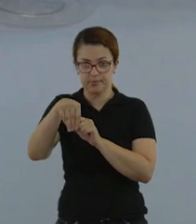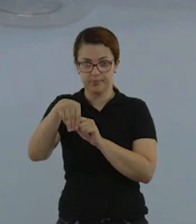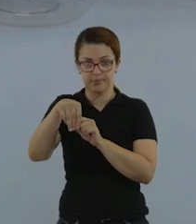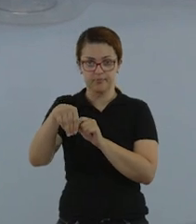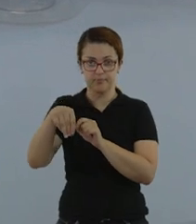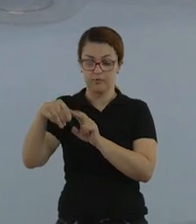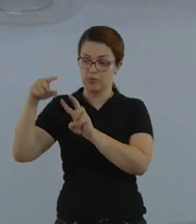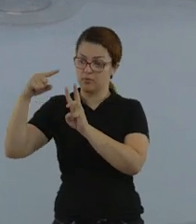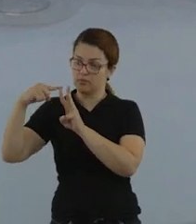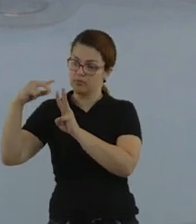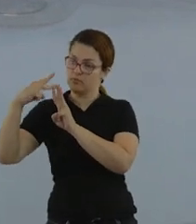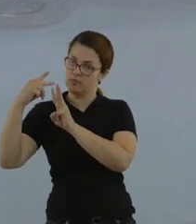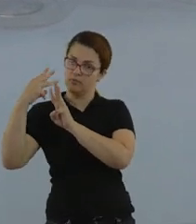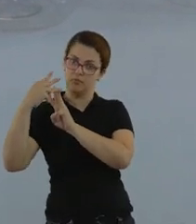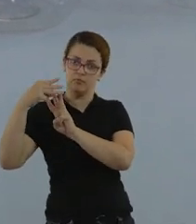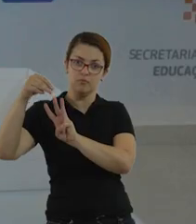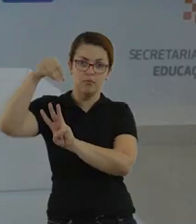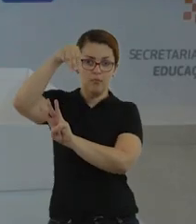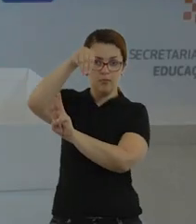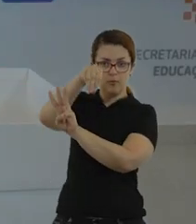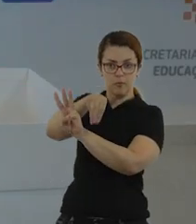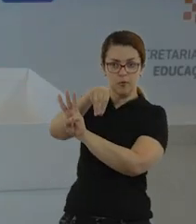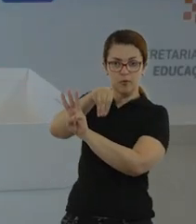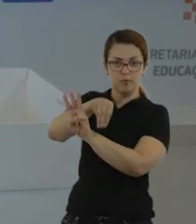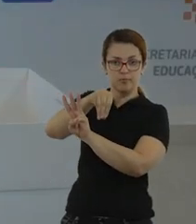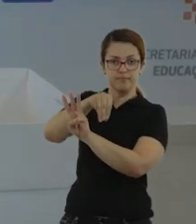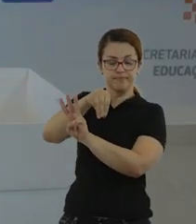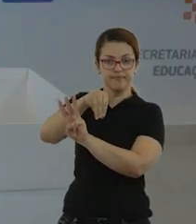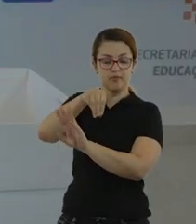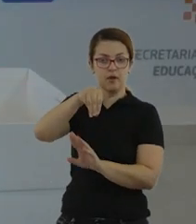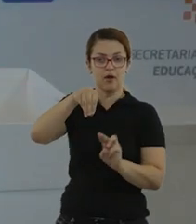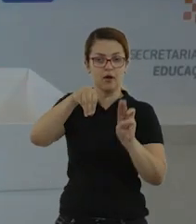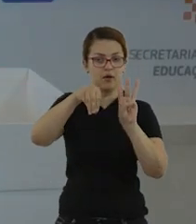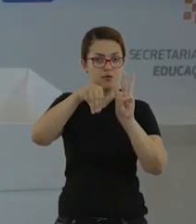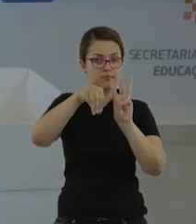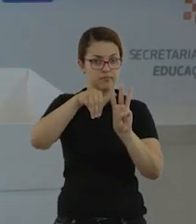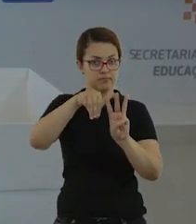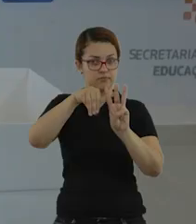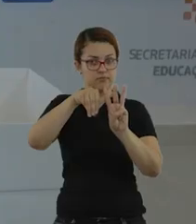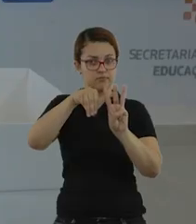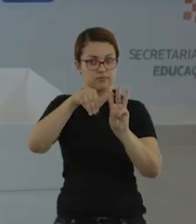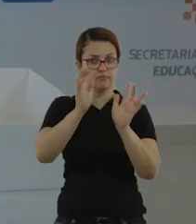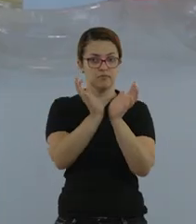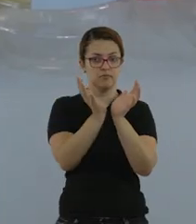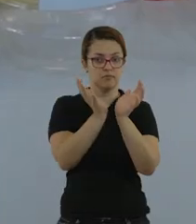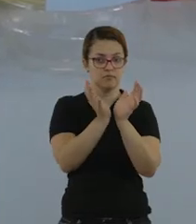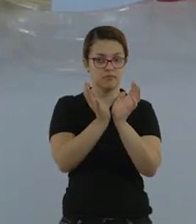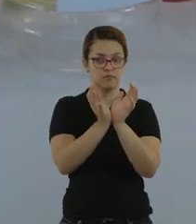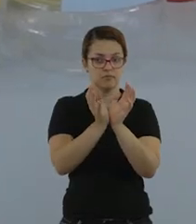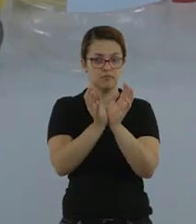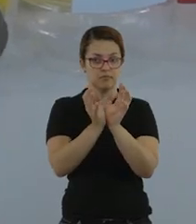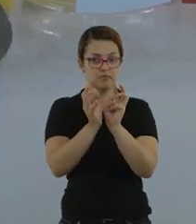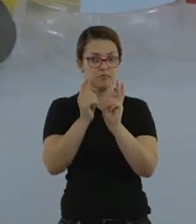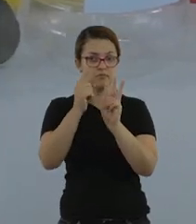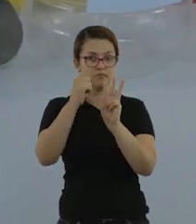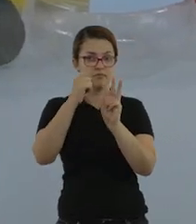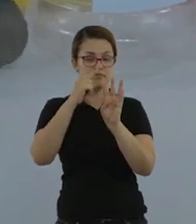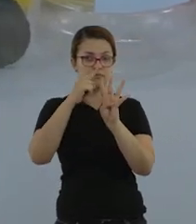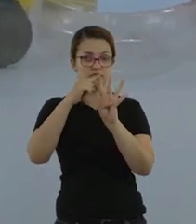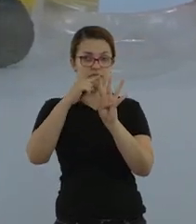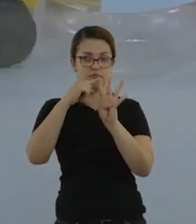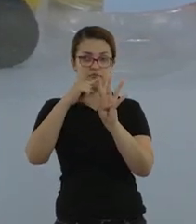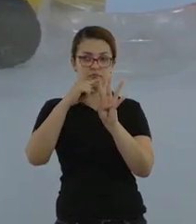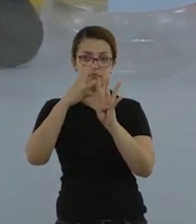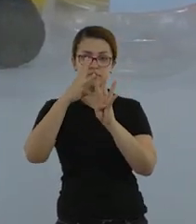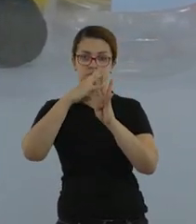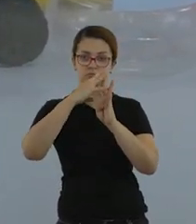as classes. E aí a gente vem para a quarta ordem, que é a unidade de milhar. E aí a